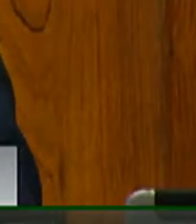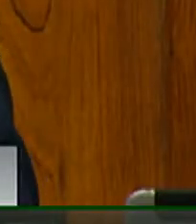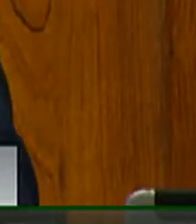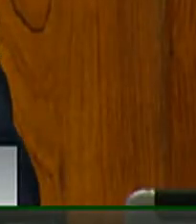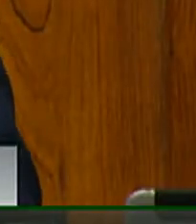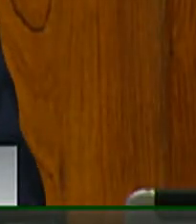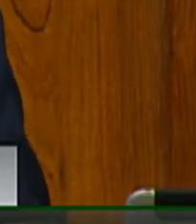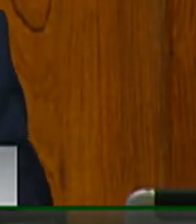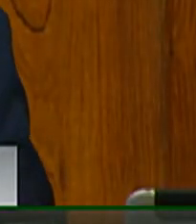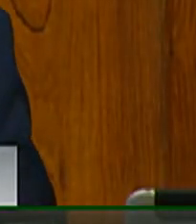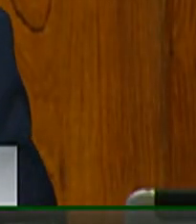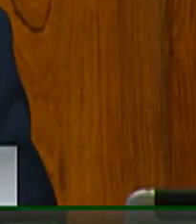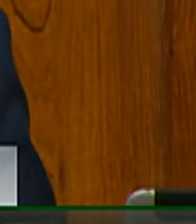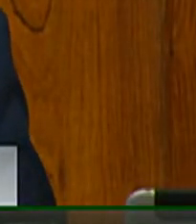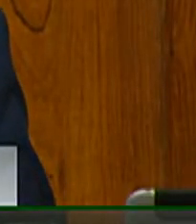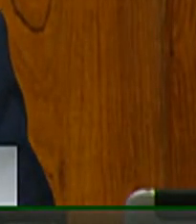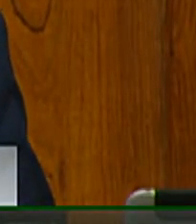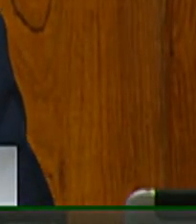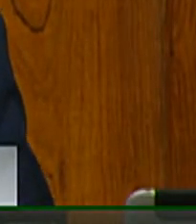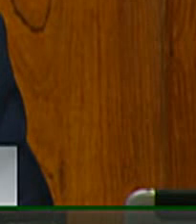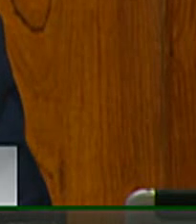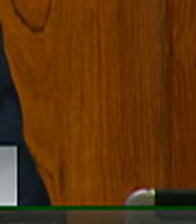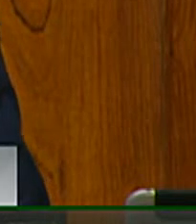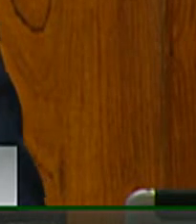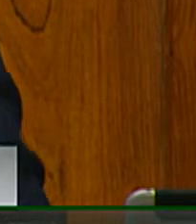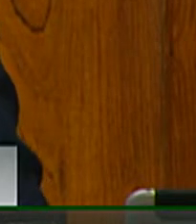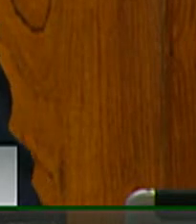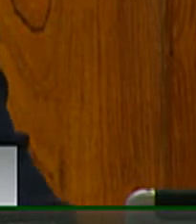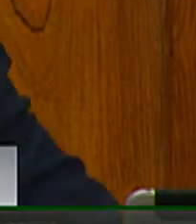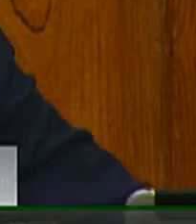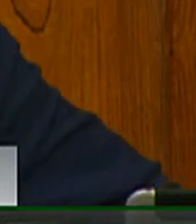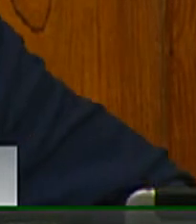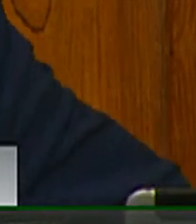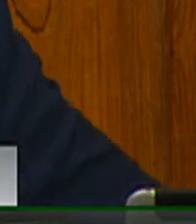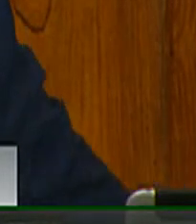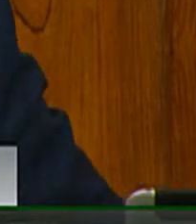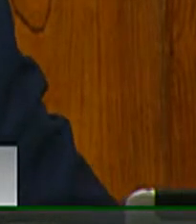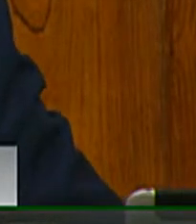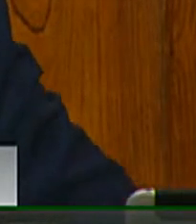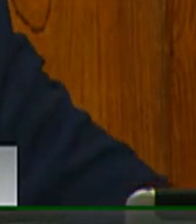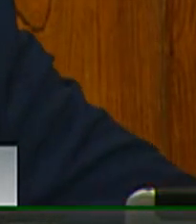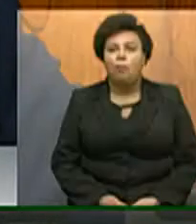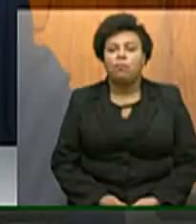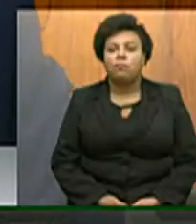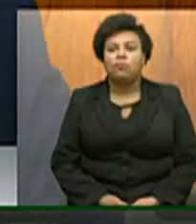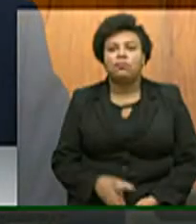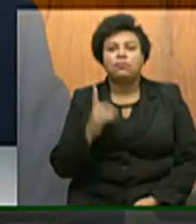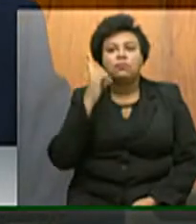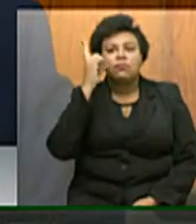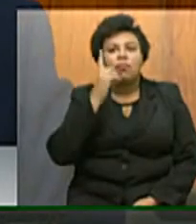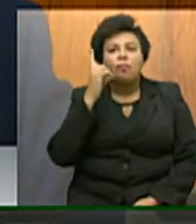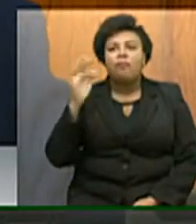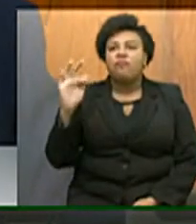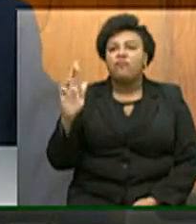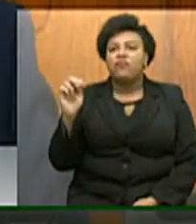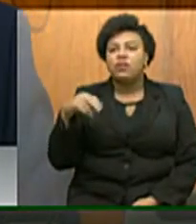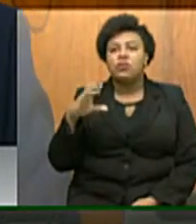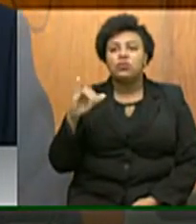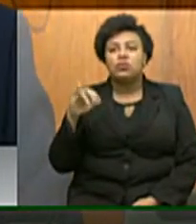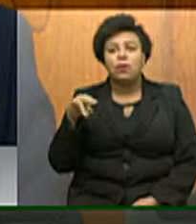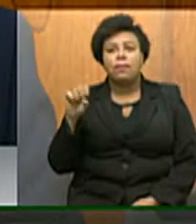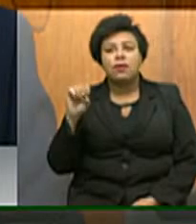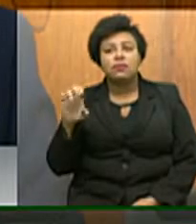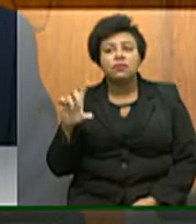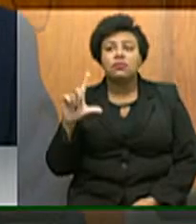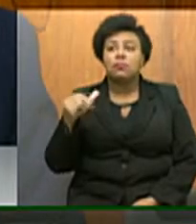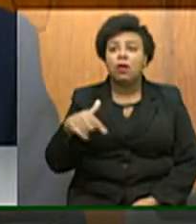Ok, obrigado, deputada Zilá Breitenbach. Fez sua manifestação, agora é inscrita a deputada Fran Somense e, posteriormente, a deputada Elton